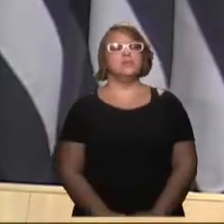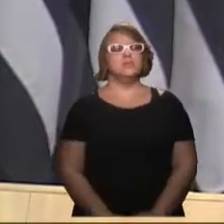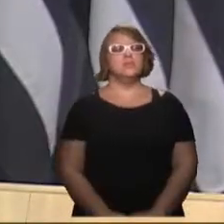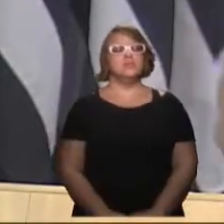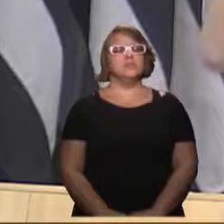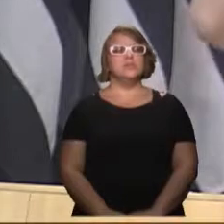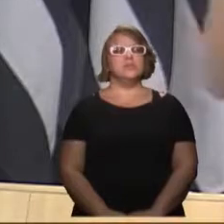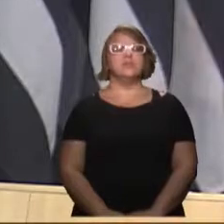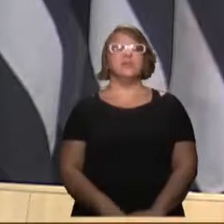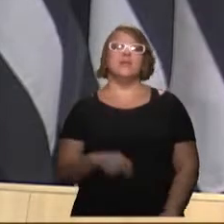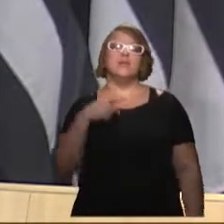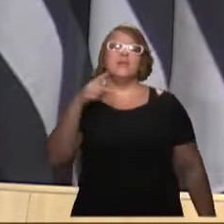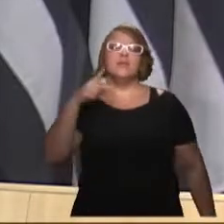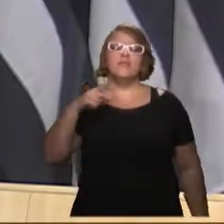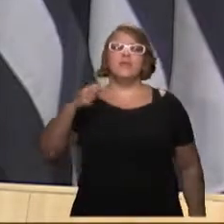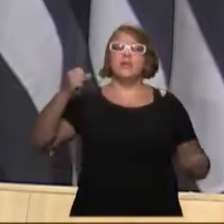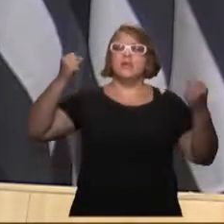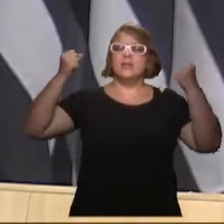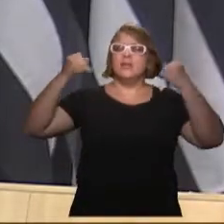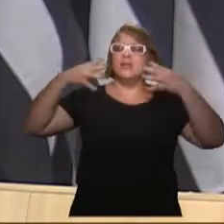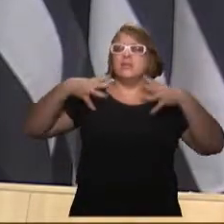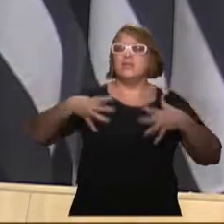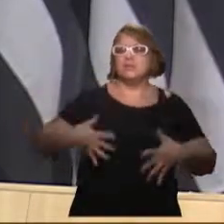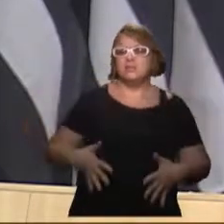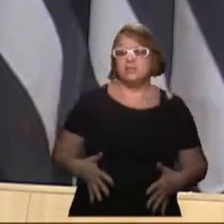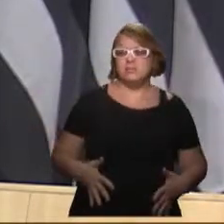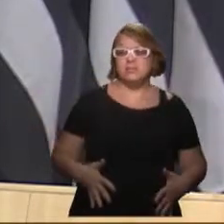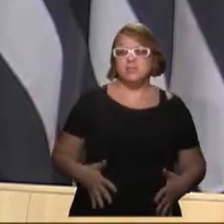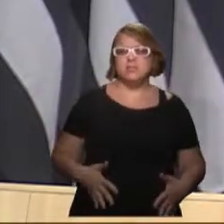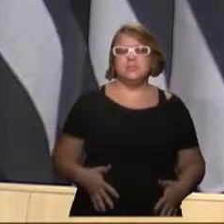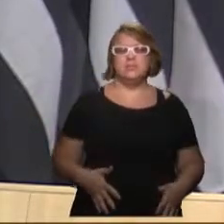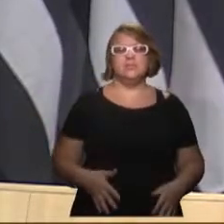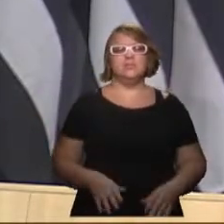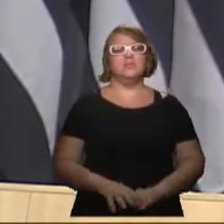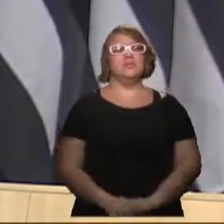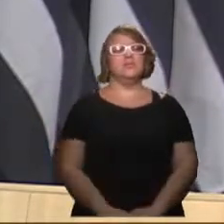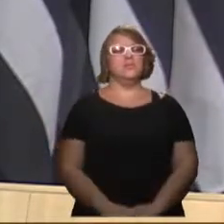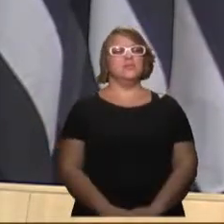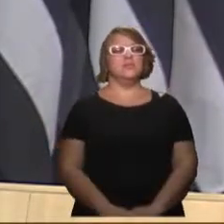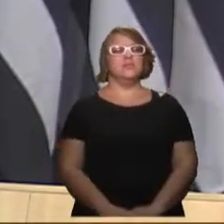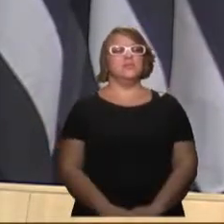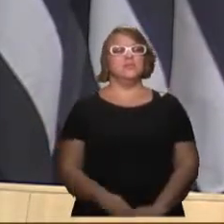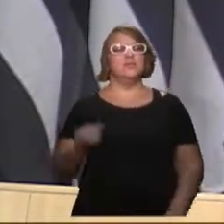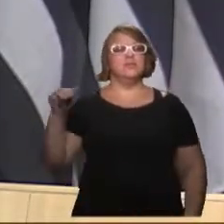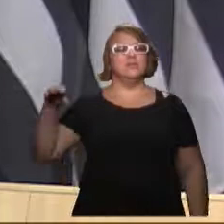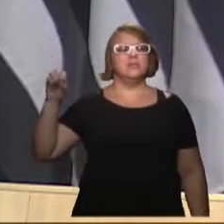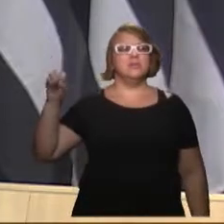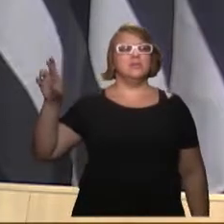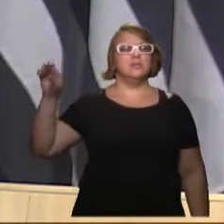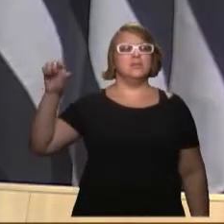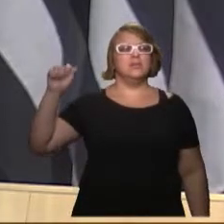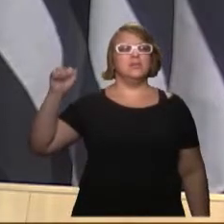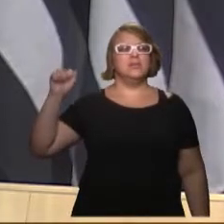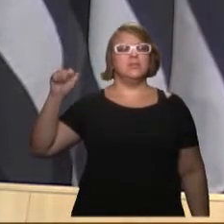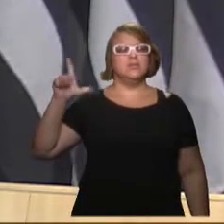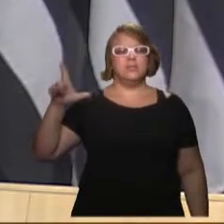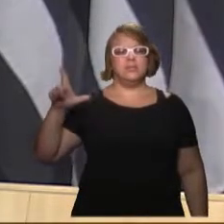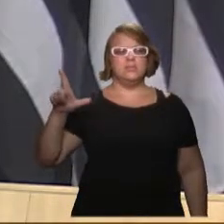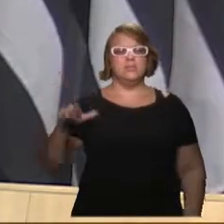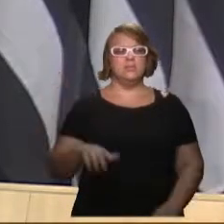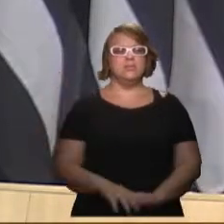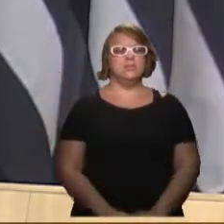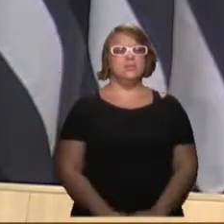transparência, da moralidade. É disso que nós estamos falando, de gestão pública. Porque quando chega para nós aqui